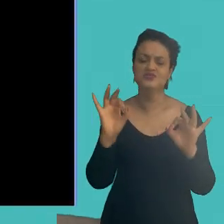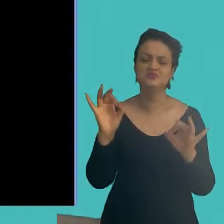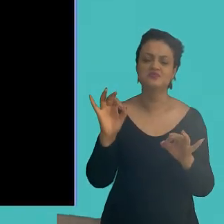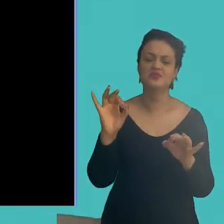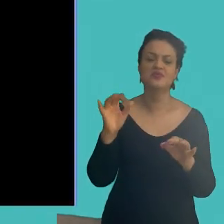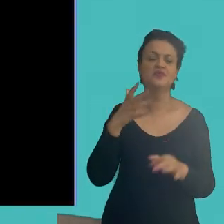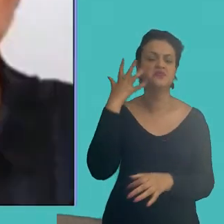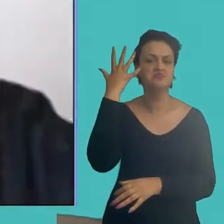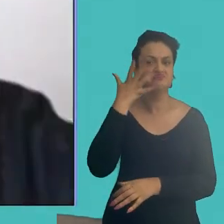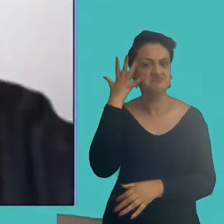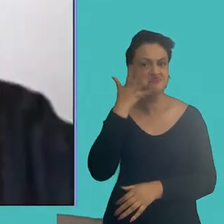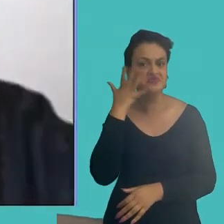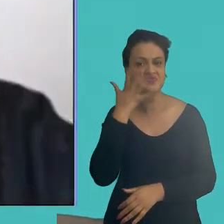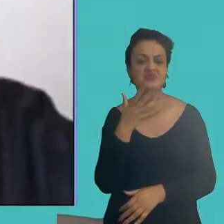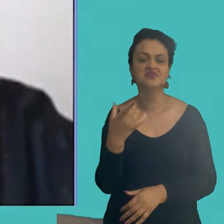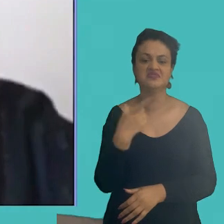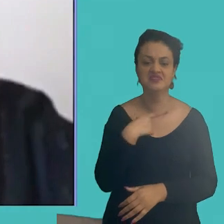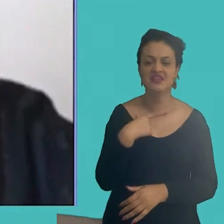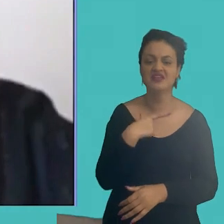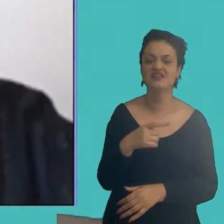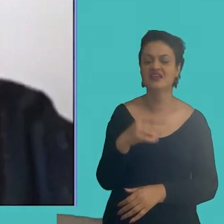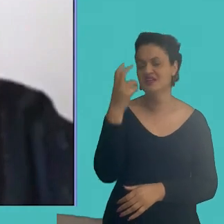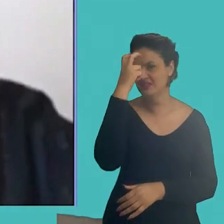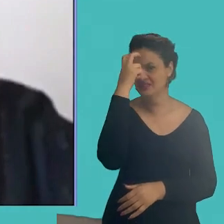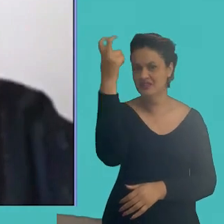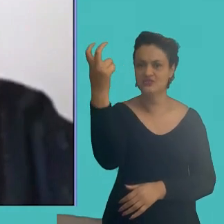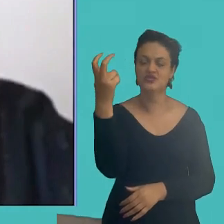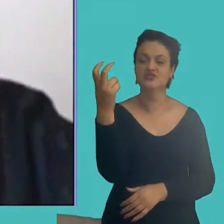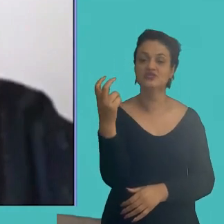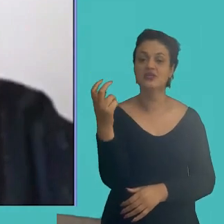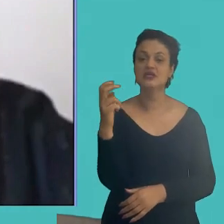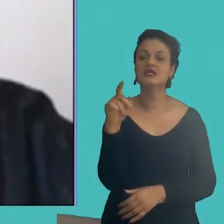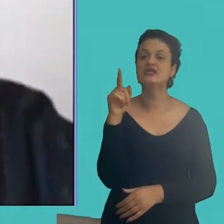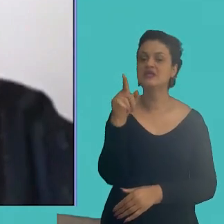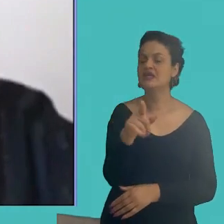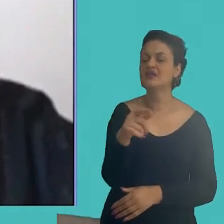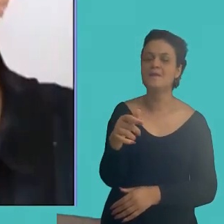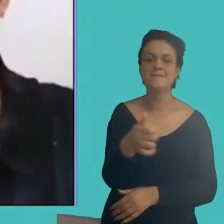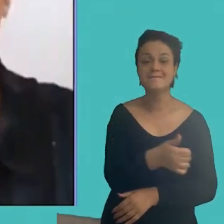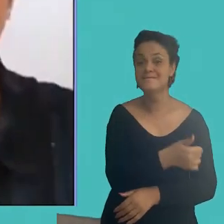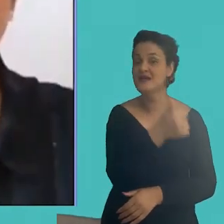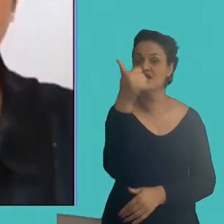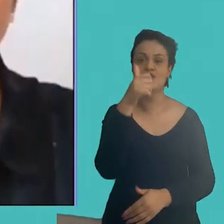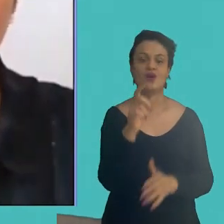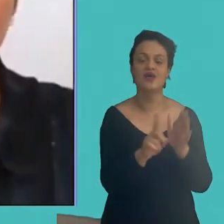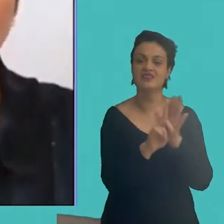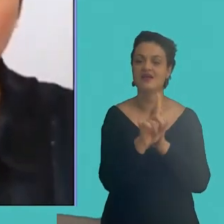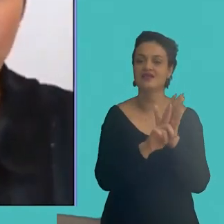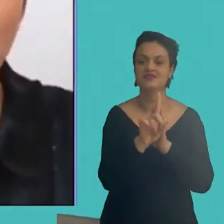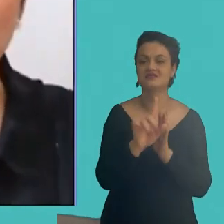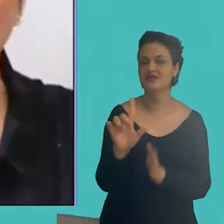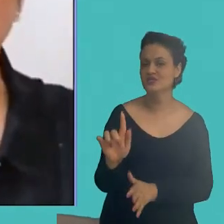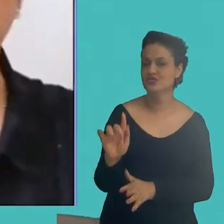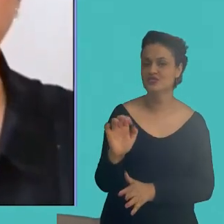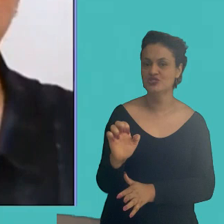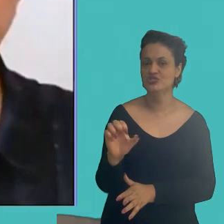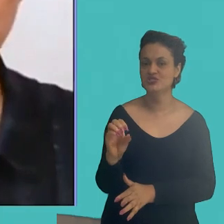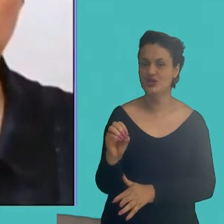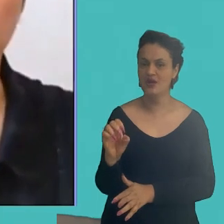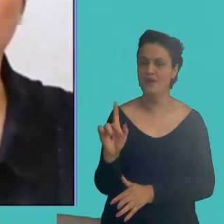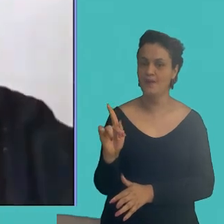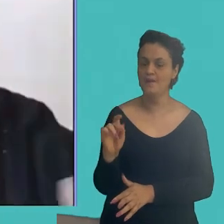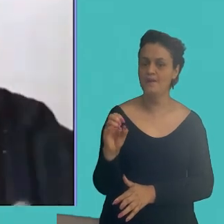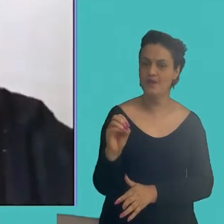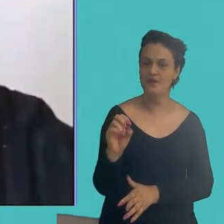comunicador, um homem brilhante e o maior, melhor analista geopolítico da atualidade. Antes de passar